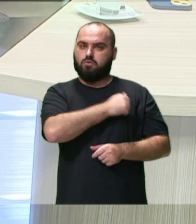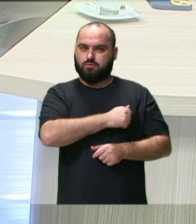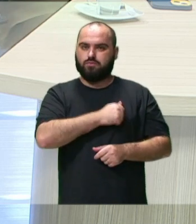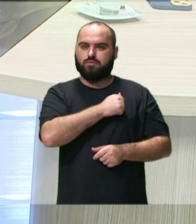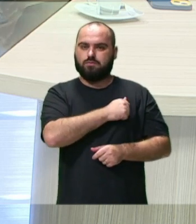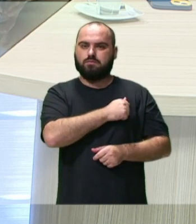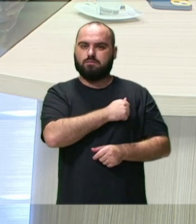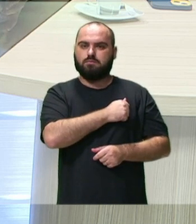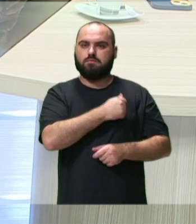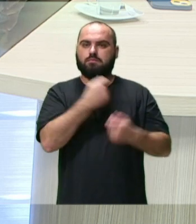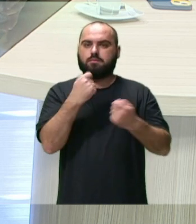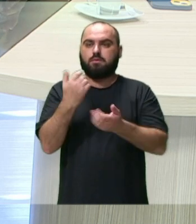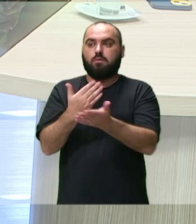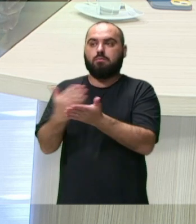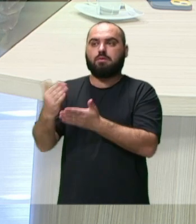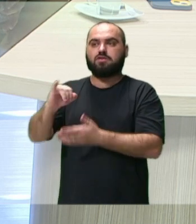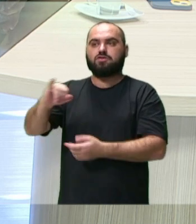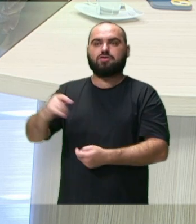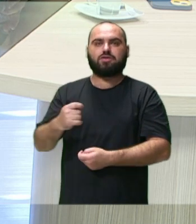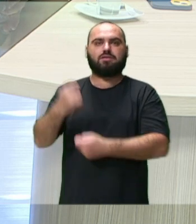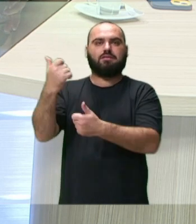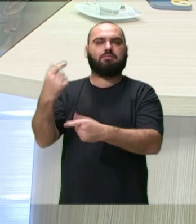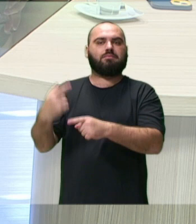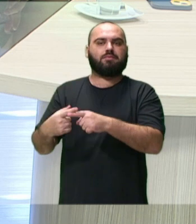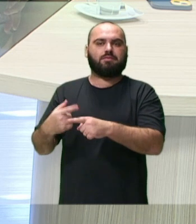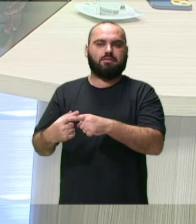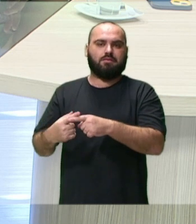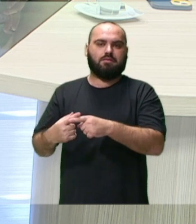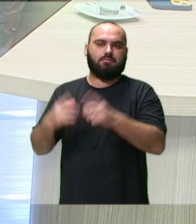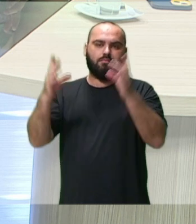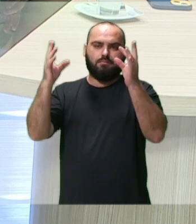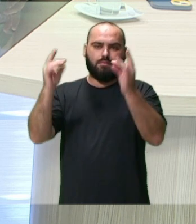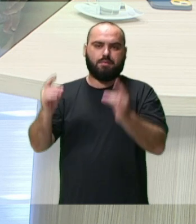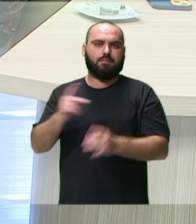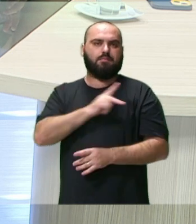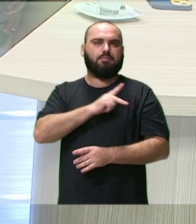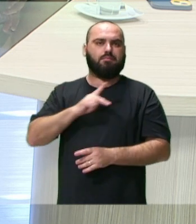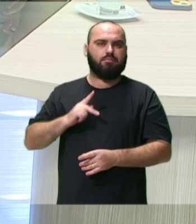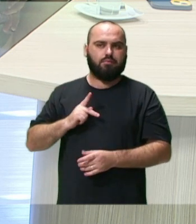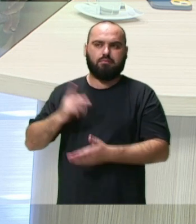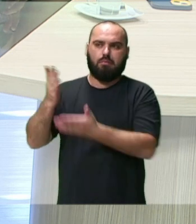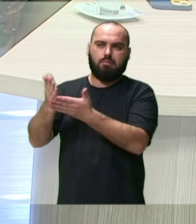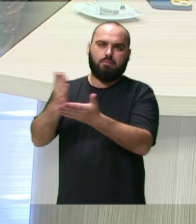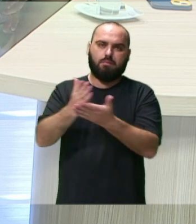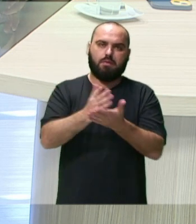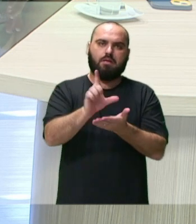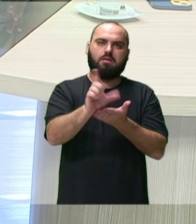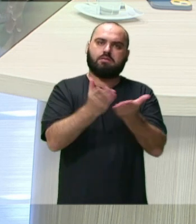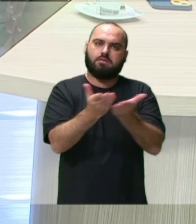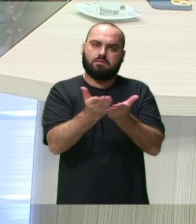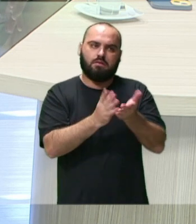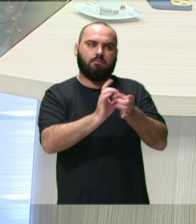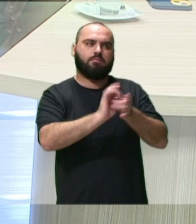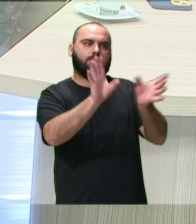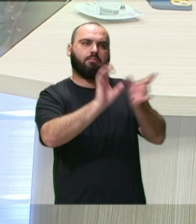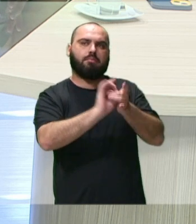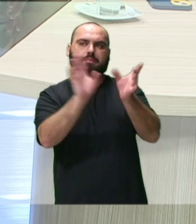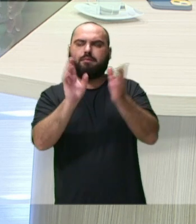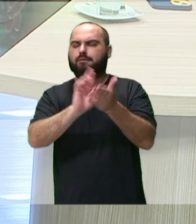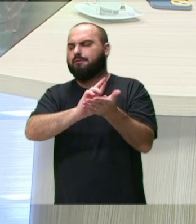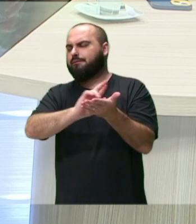em agosto, a gente teve que iniciar ele em janeiro, porque envolve muita coisa, que é um setor público, precisa ter o processo licitatório, autorização, enfim, várias